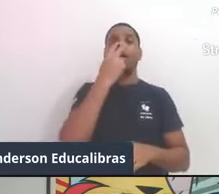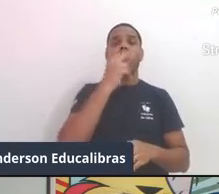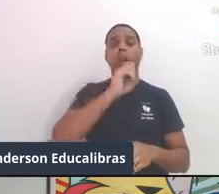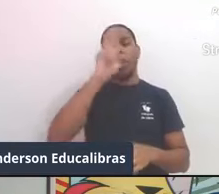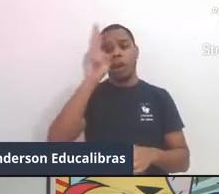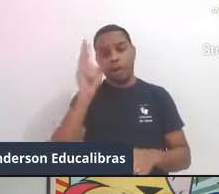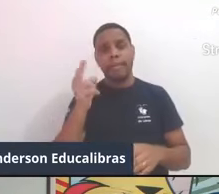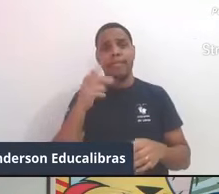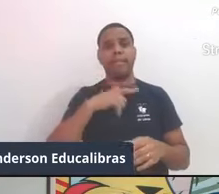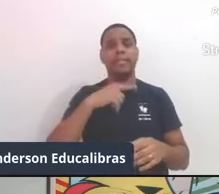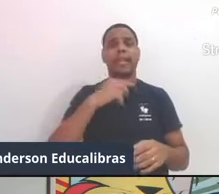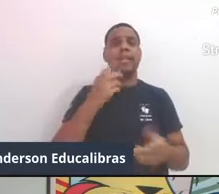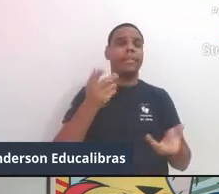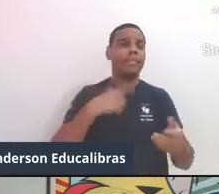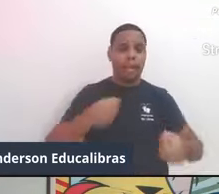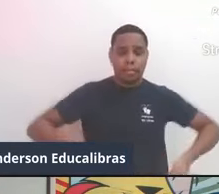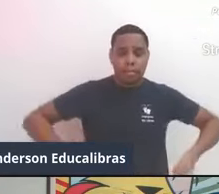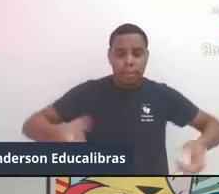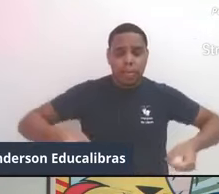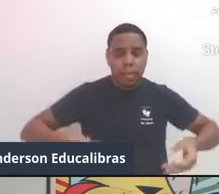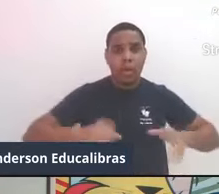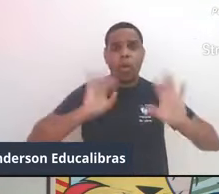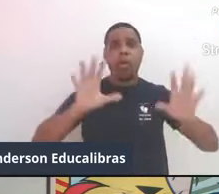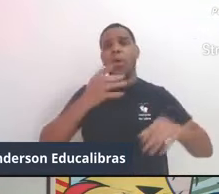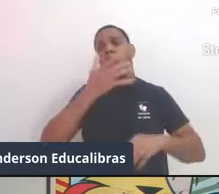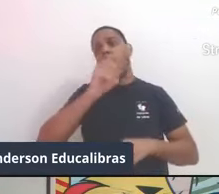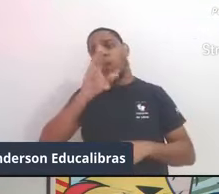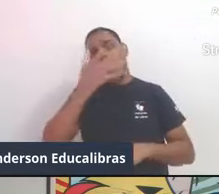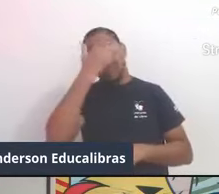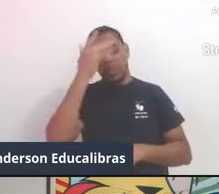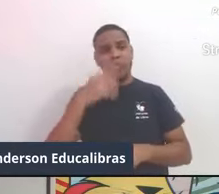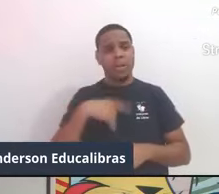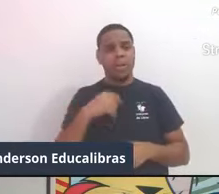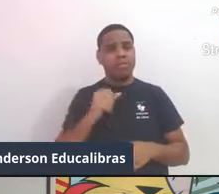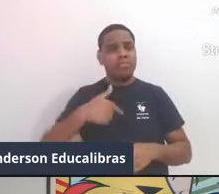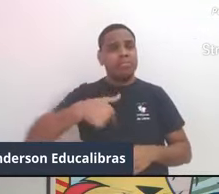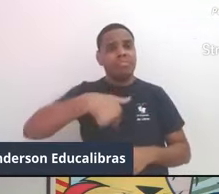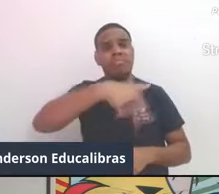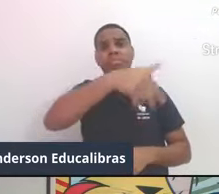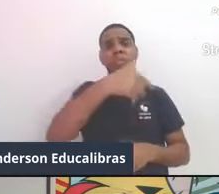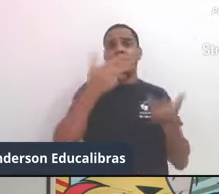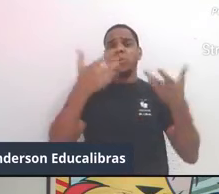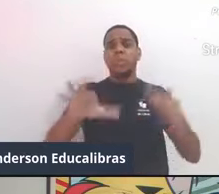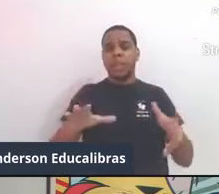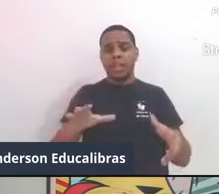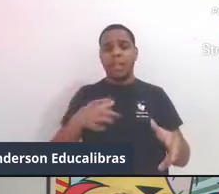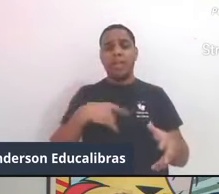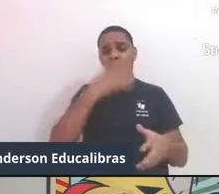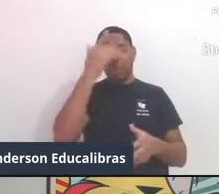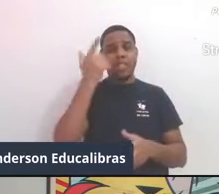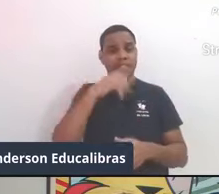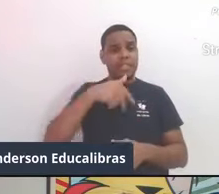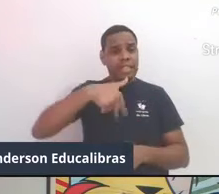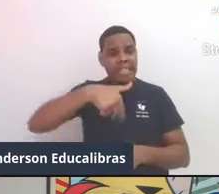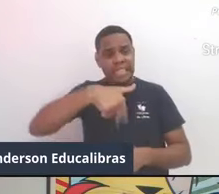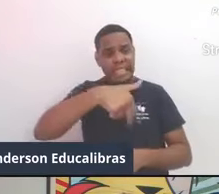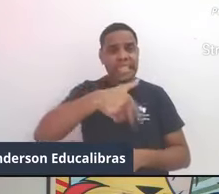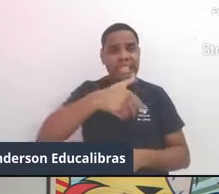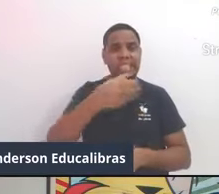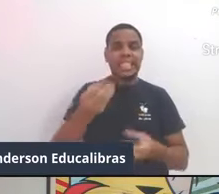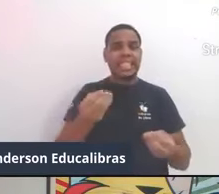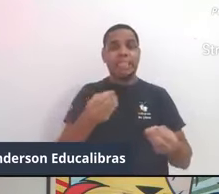com respirador, sei lá, porque ele não quer sair, porque a deficiência dele, a mobilidade dele é limitada. Como é